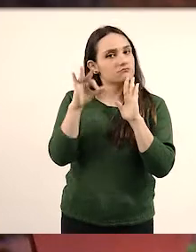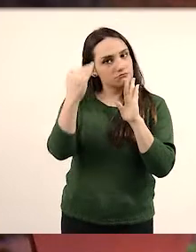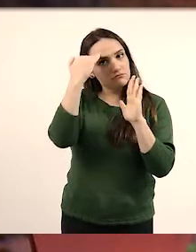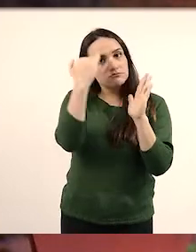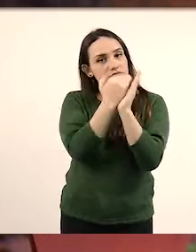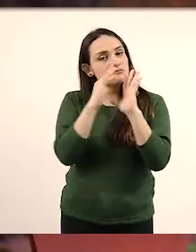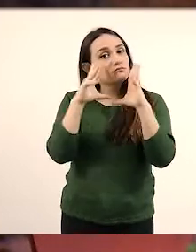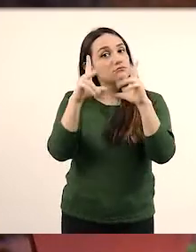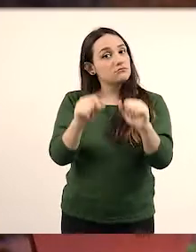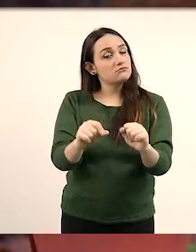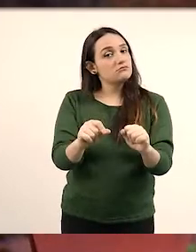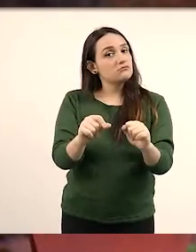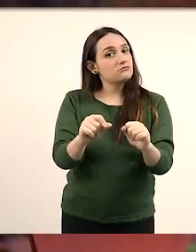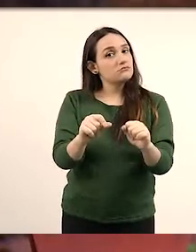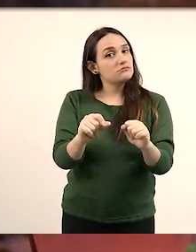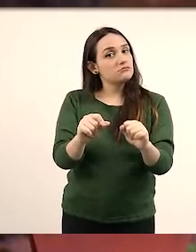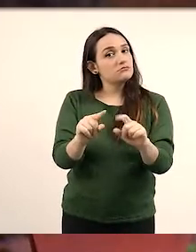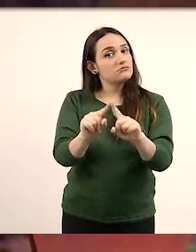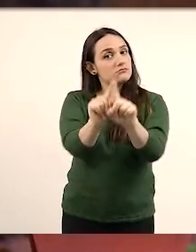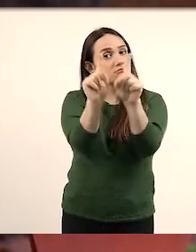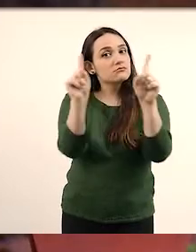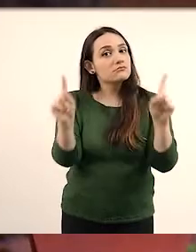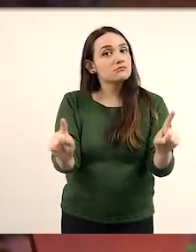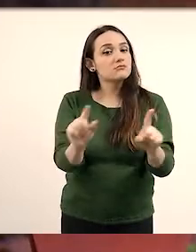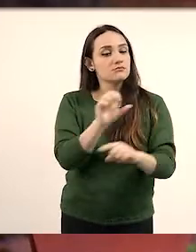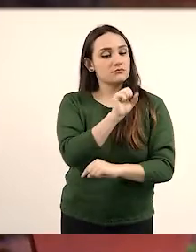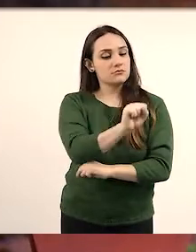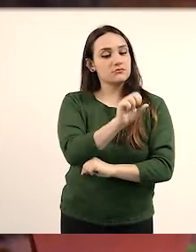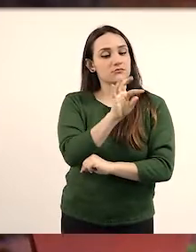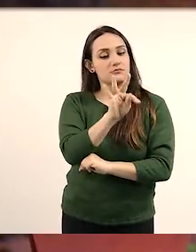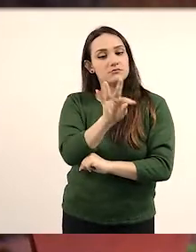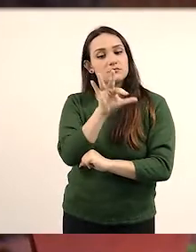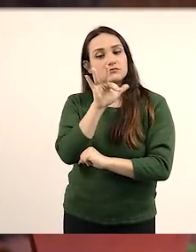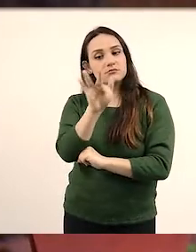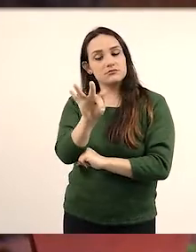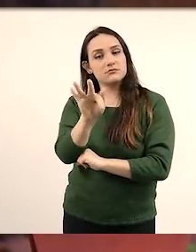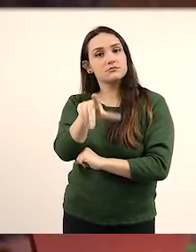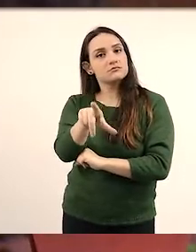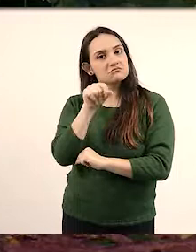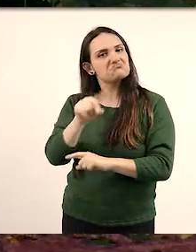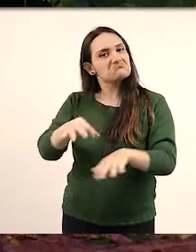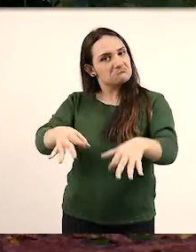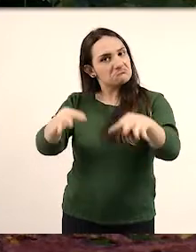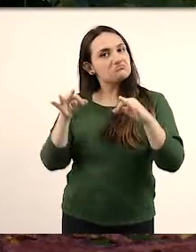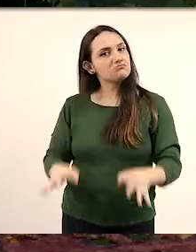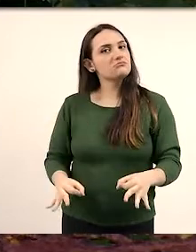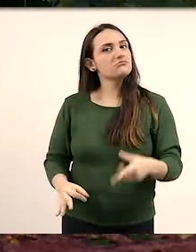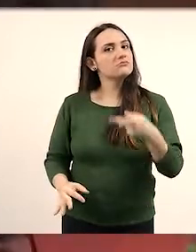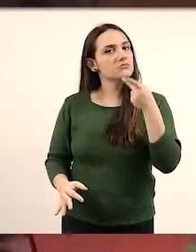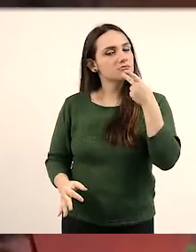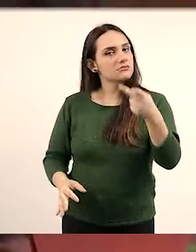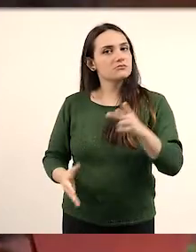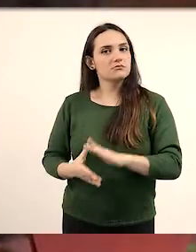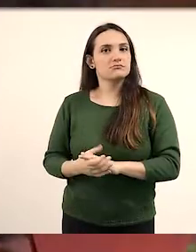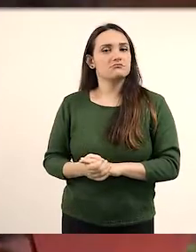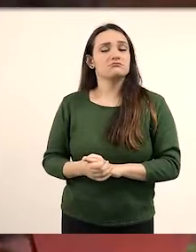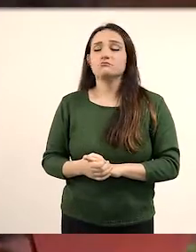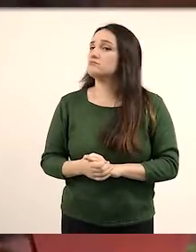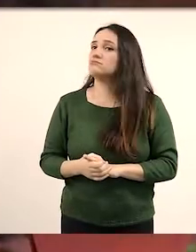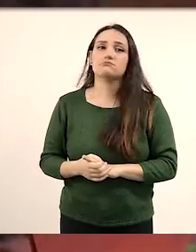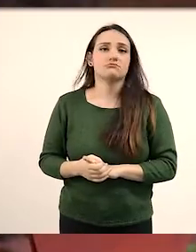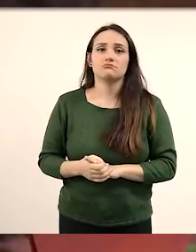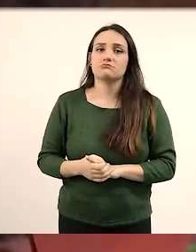preencheu todos os requisitos. O Supremo Tribunal Federal deu uma bela decisão. Falou, olha, não